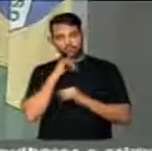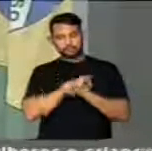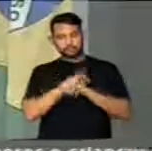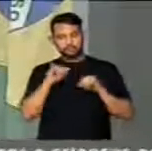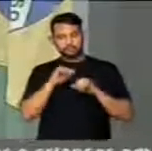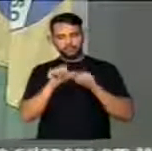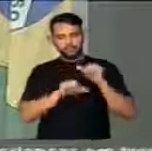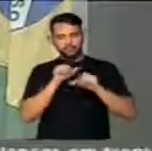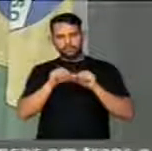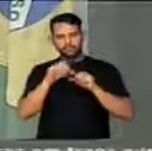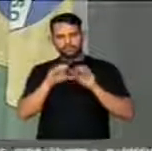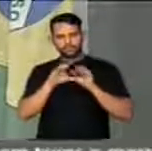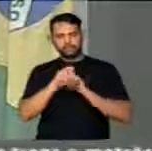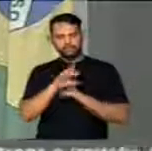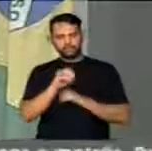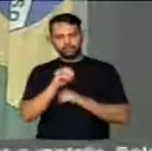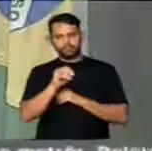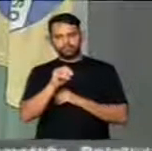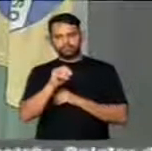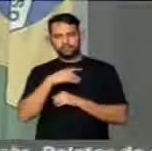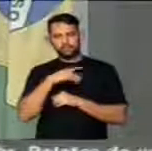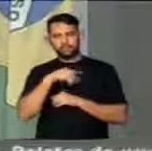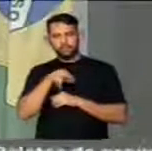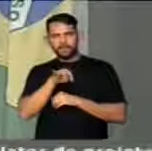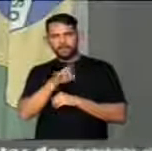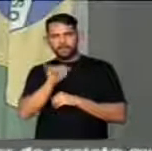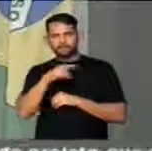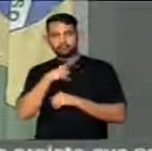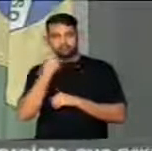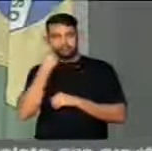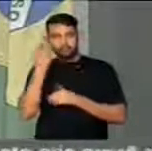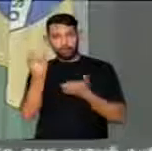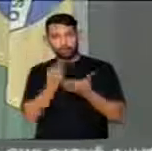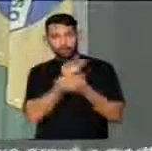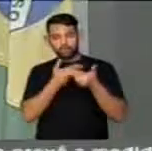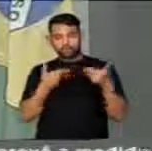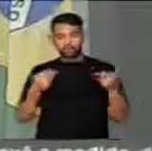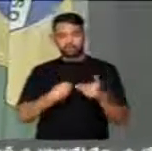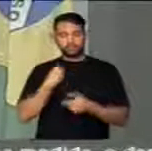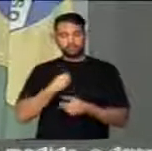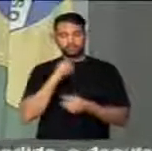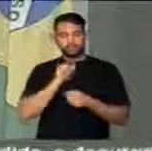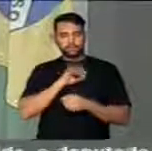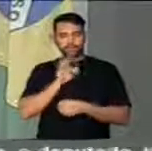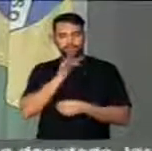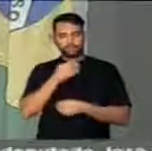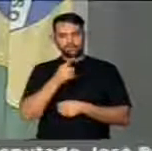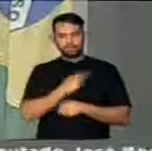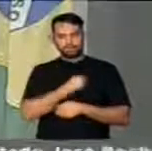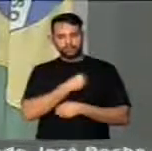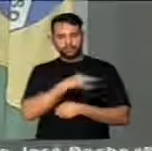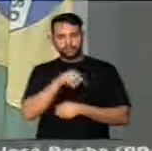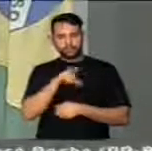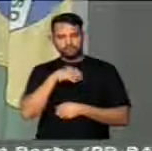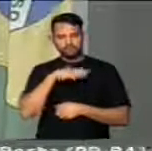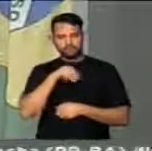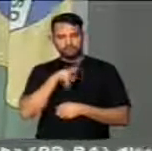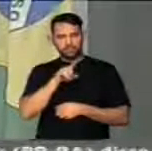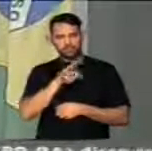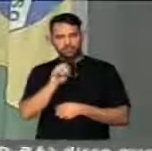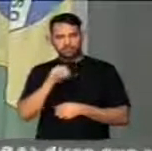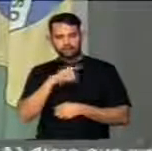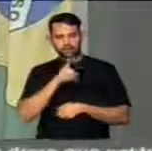tem que entender isso. O requerimento. Deputado Júlio Lopes, eu explico, as pessoas precisam entender. Senhoras e